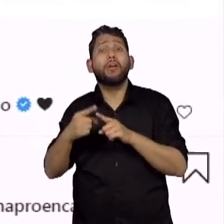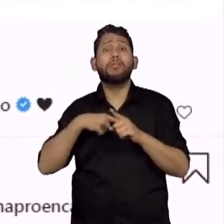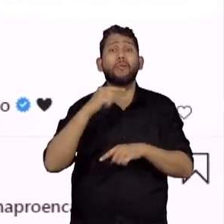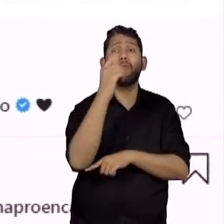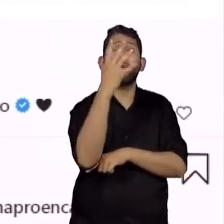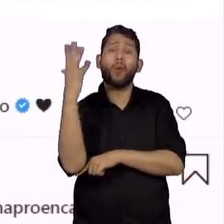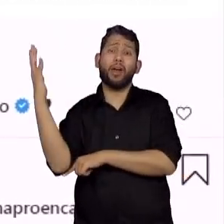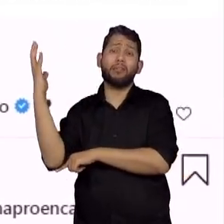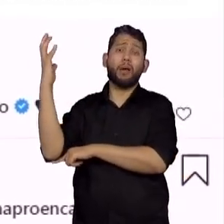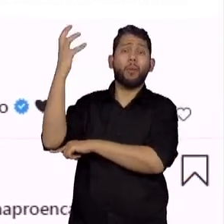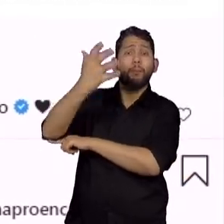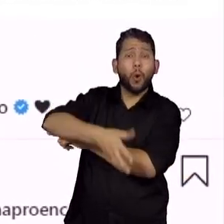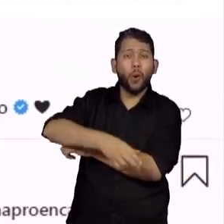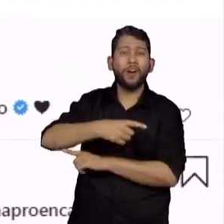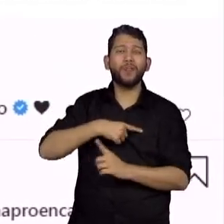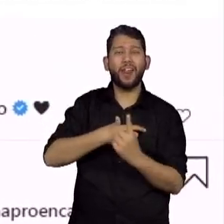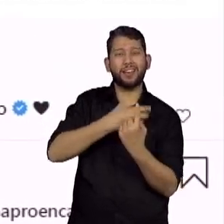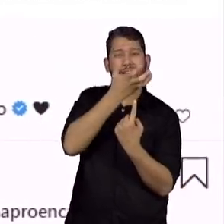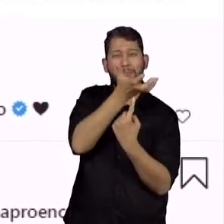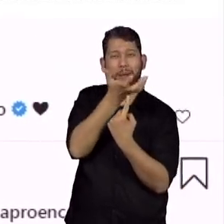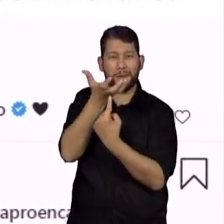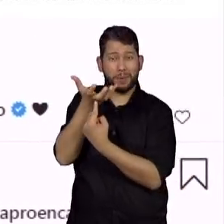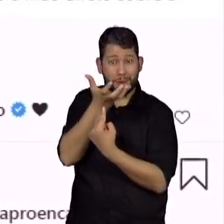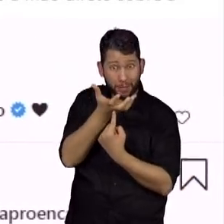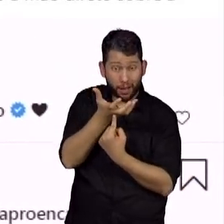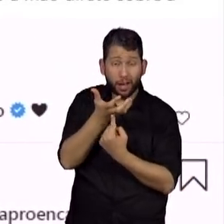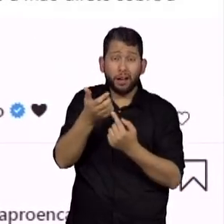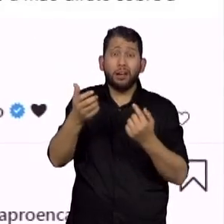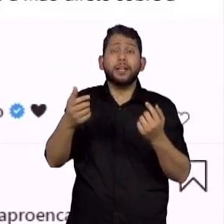florestas de araucária para sobreviver.